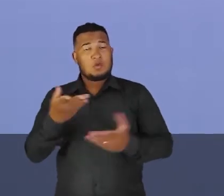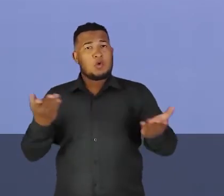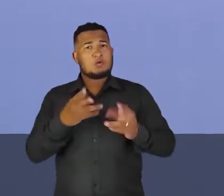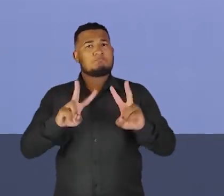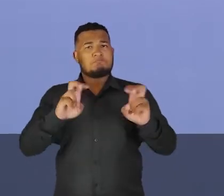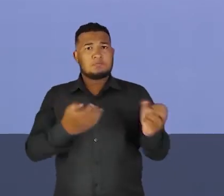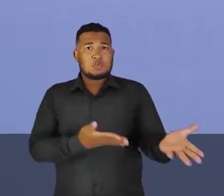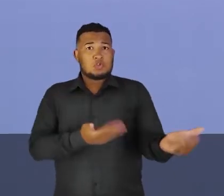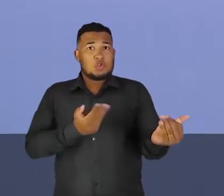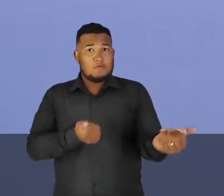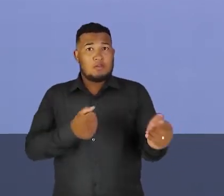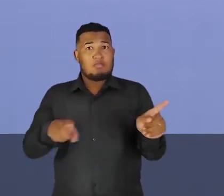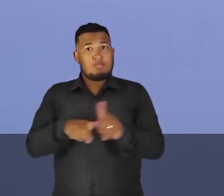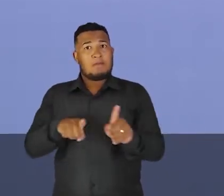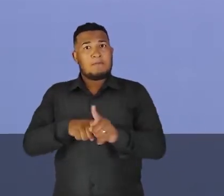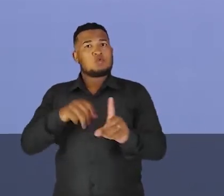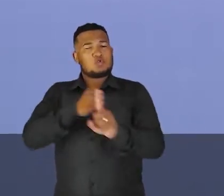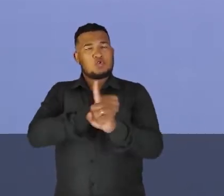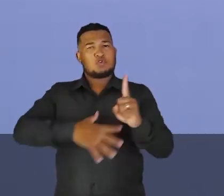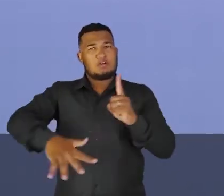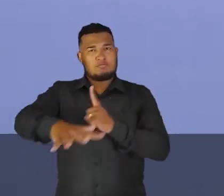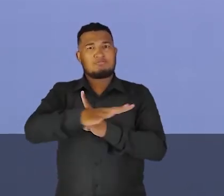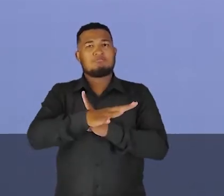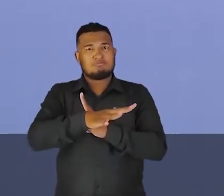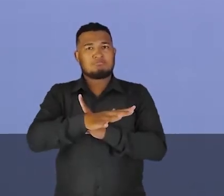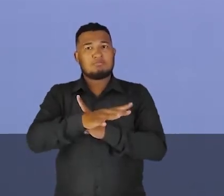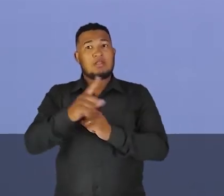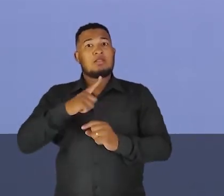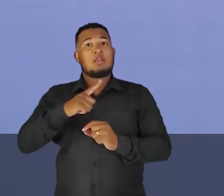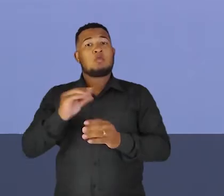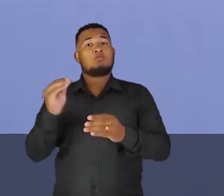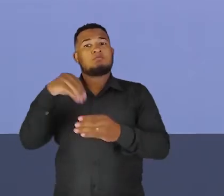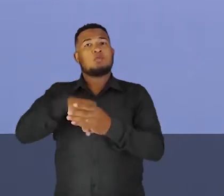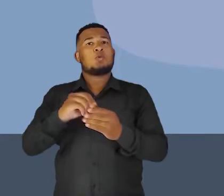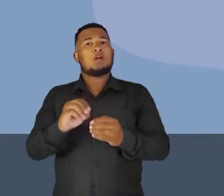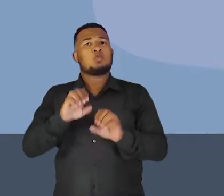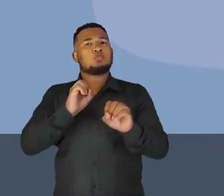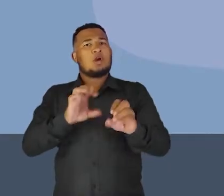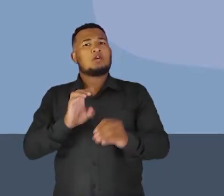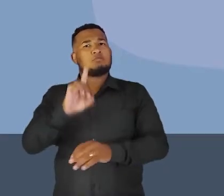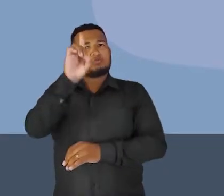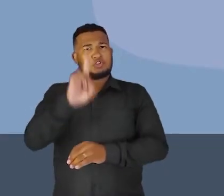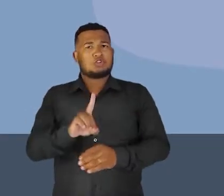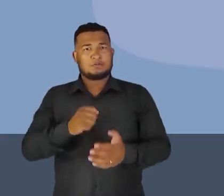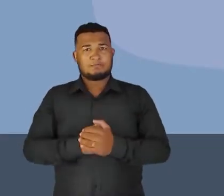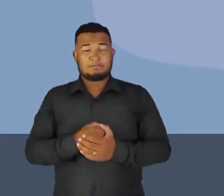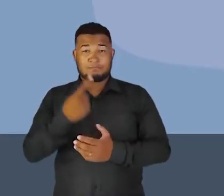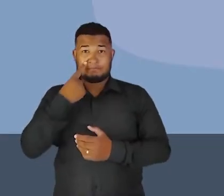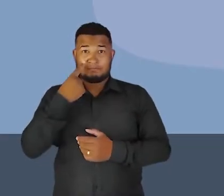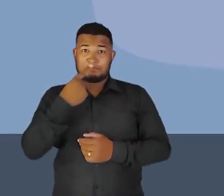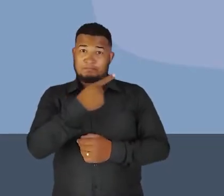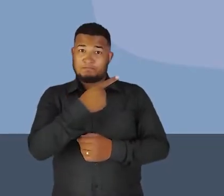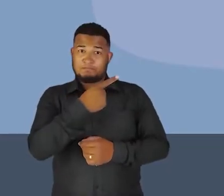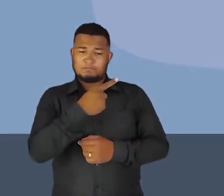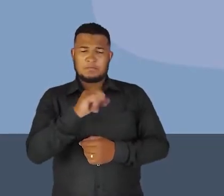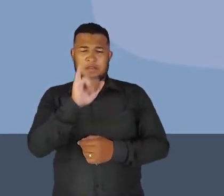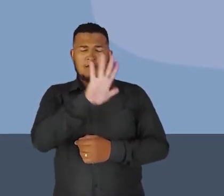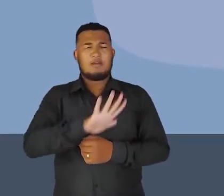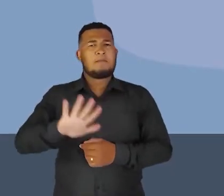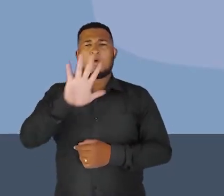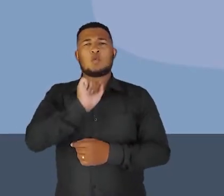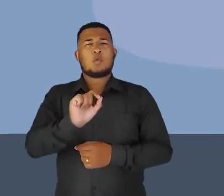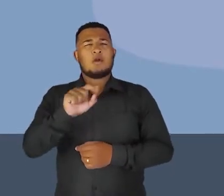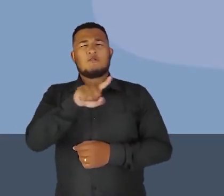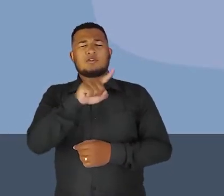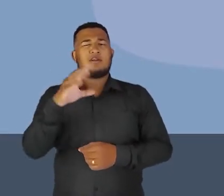e sociedade dentro do tema integrador Educação e Direitos Humanos. Olha lá para a telinha. Eu trouxe para vocês essa imagem aqui para vocês fazerem